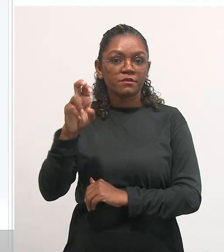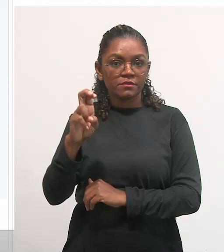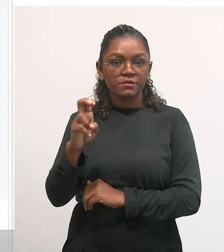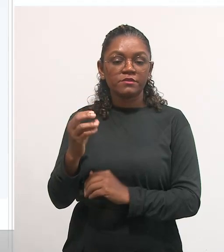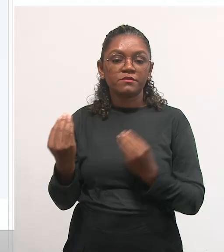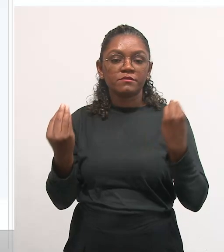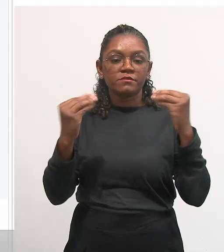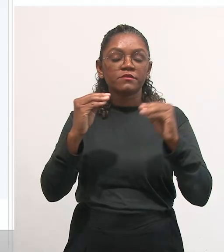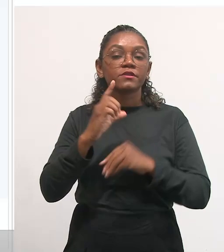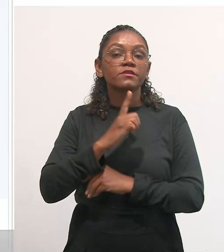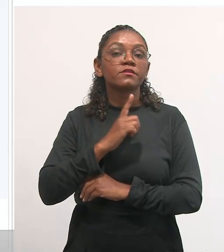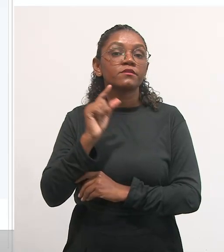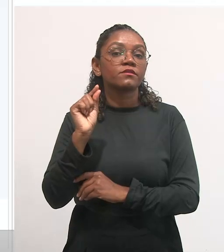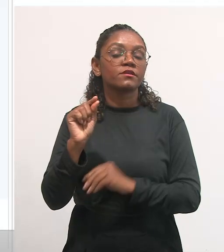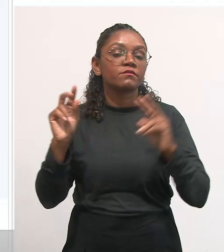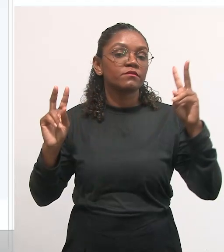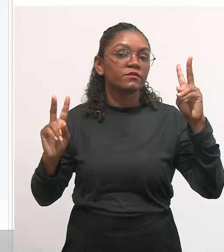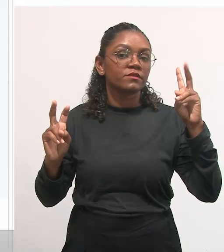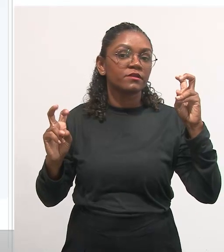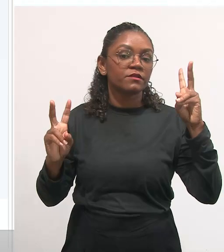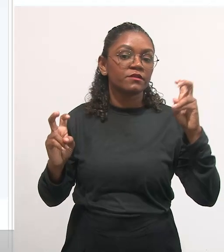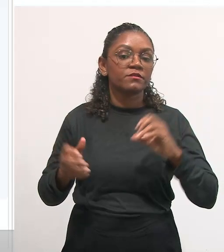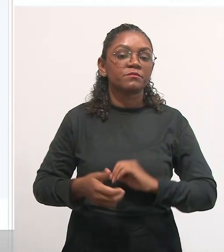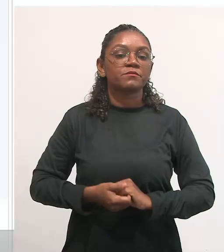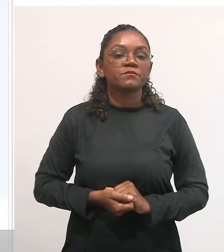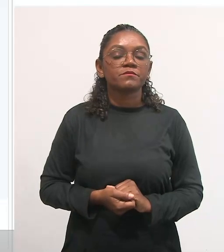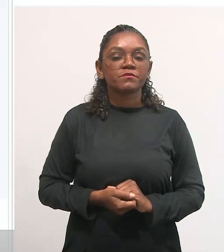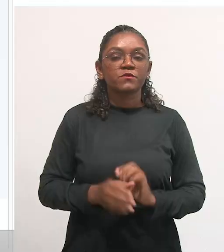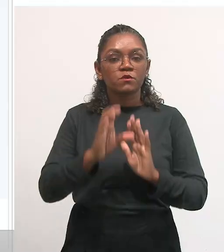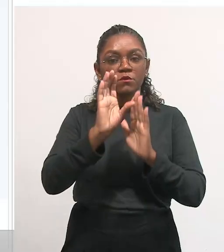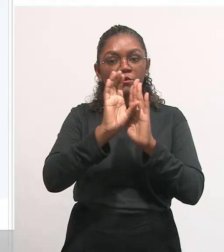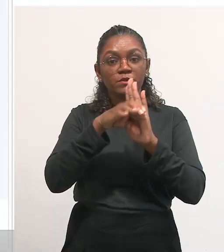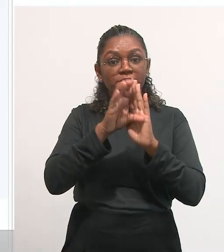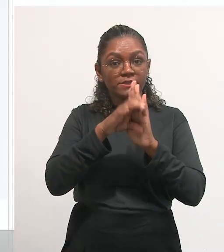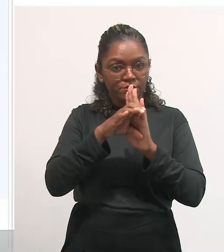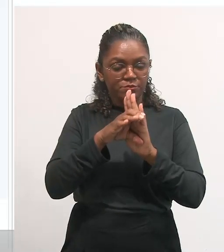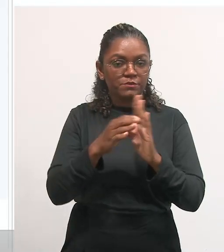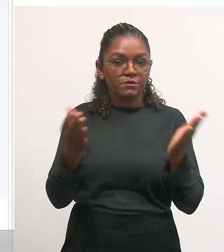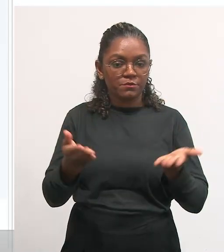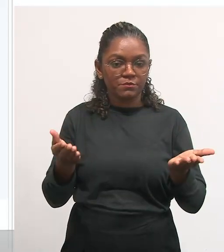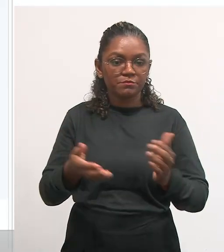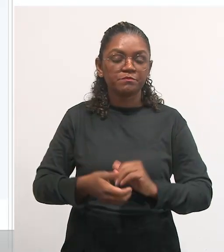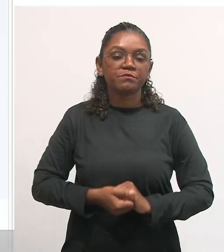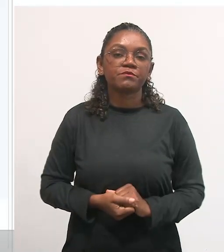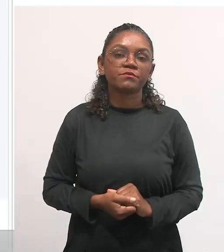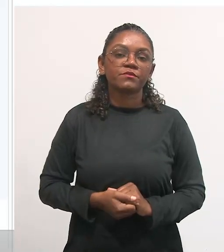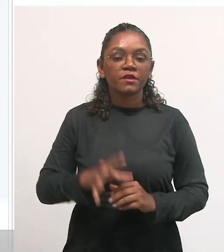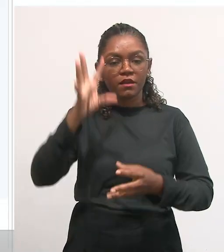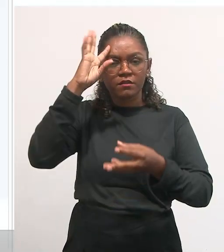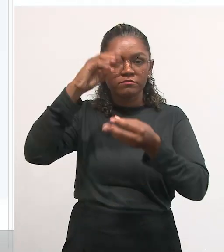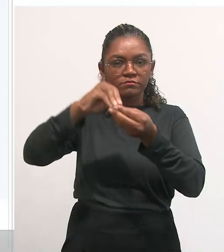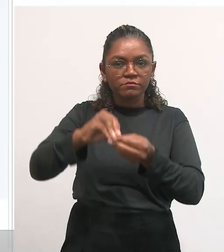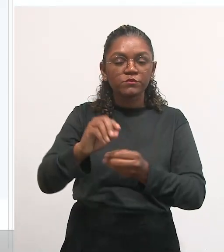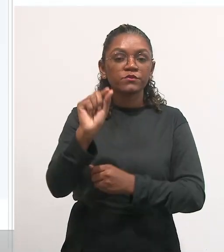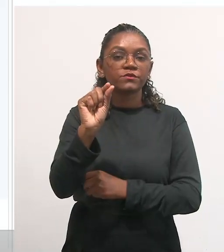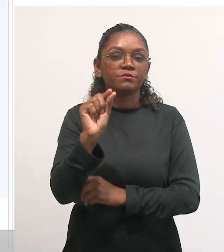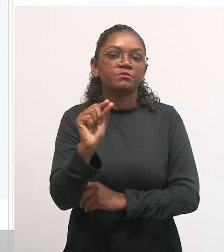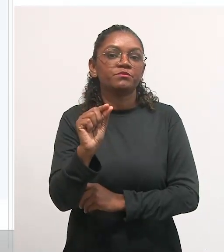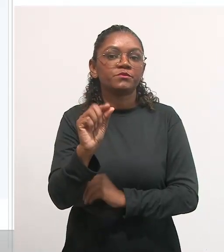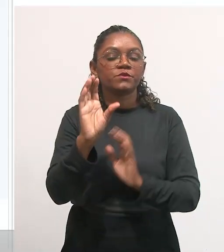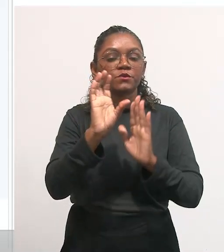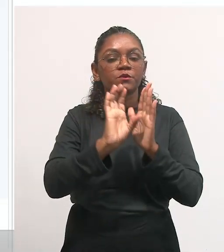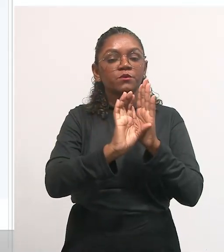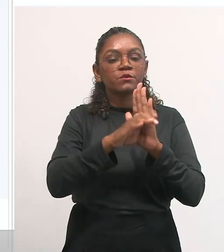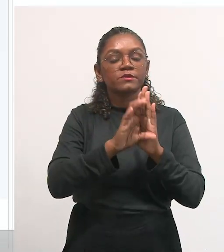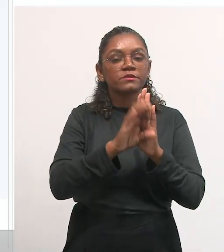aí sobre a ideia de do do conceito de currículo disso resulta um conceito é